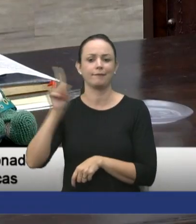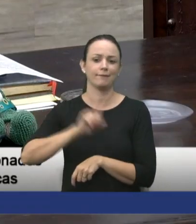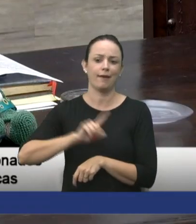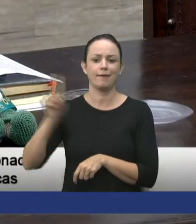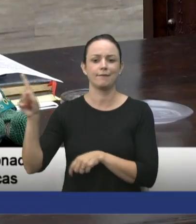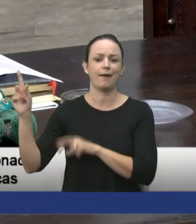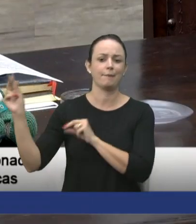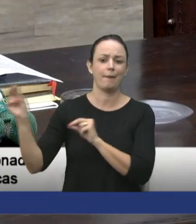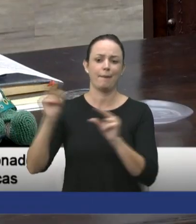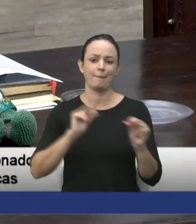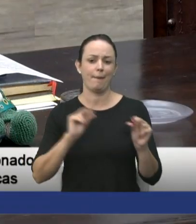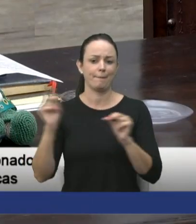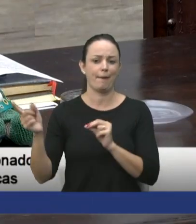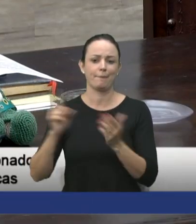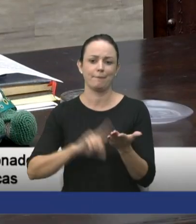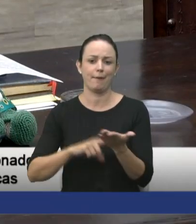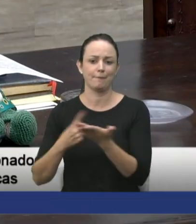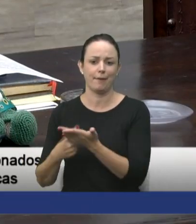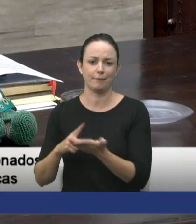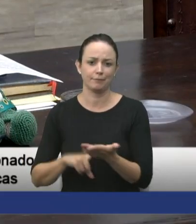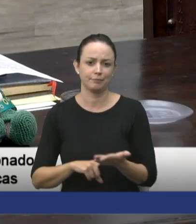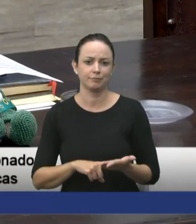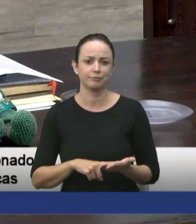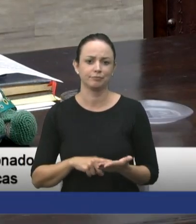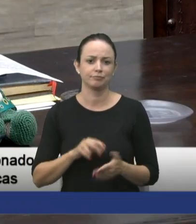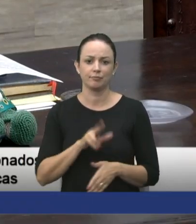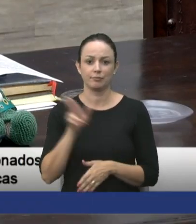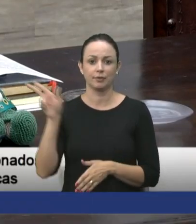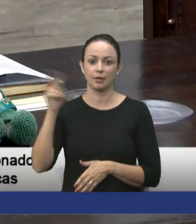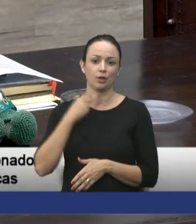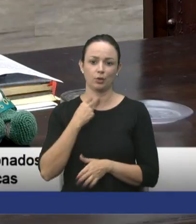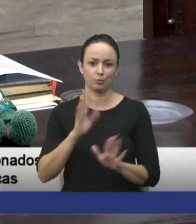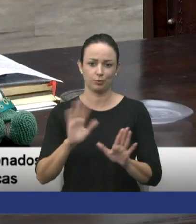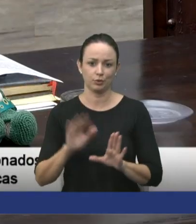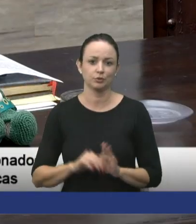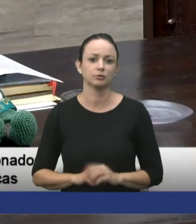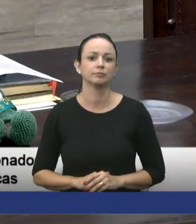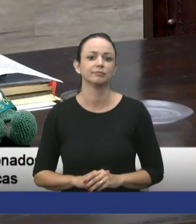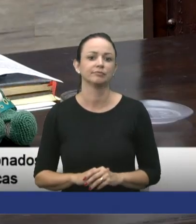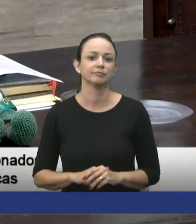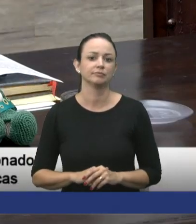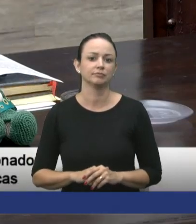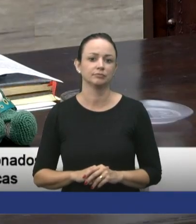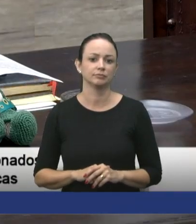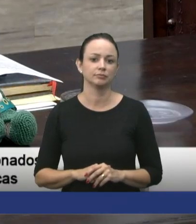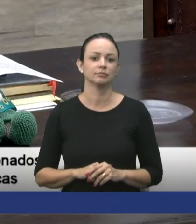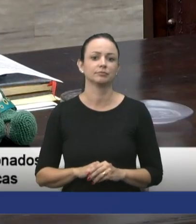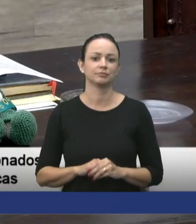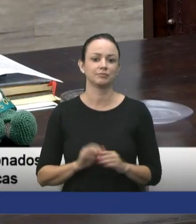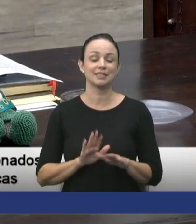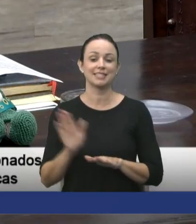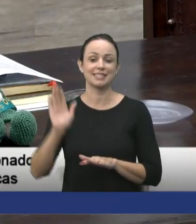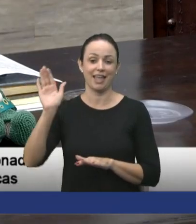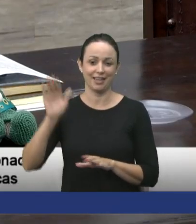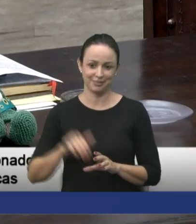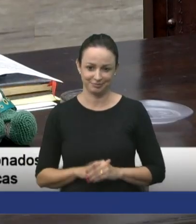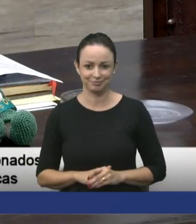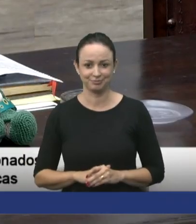cá. A rampa lá não pode subir, mas enfim, sobe a serra, mas está tudo bem.